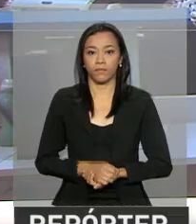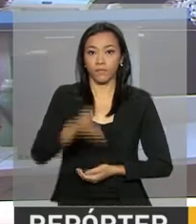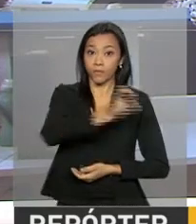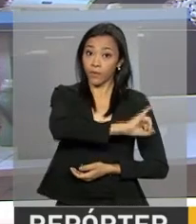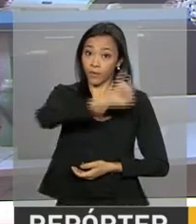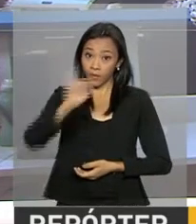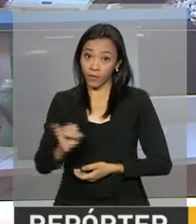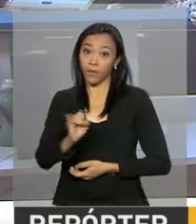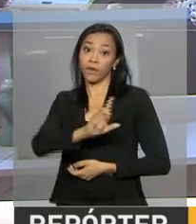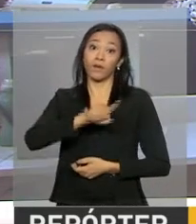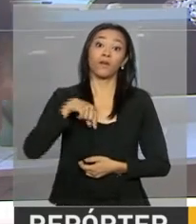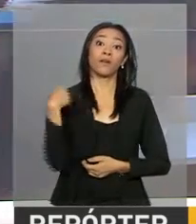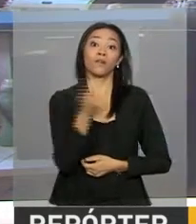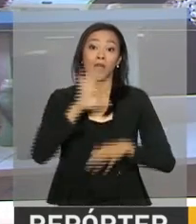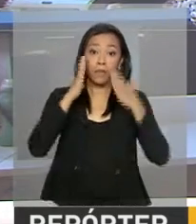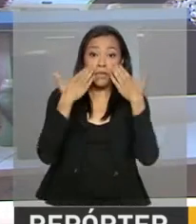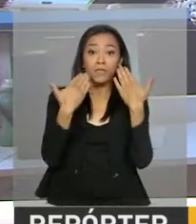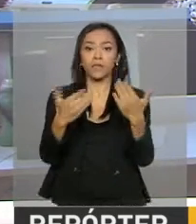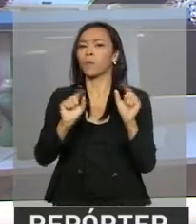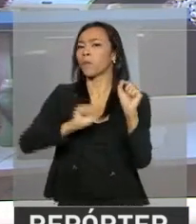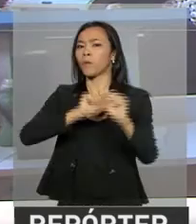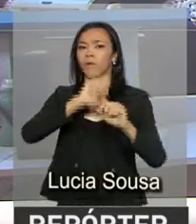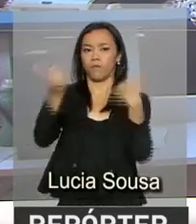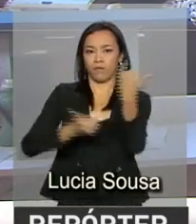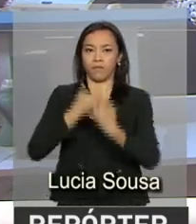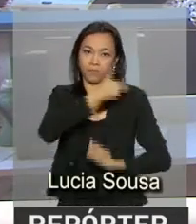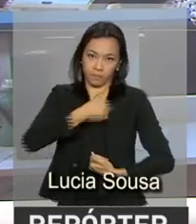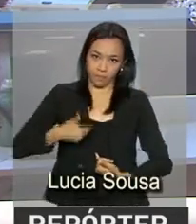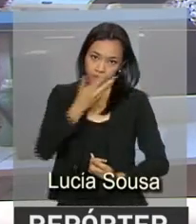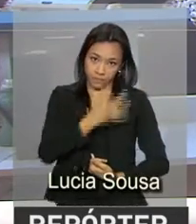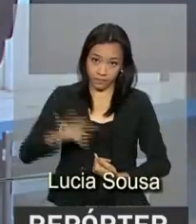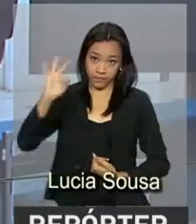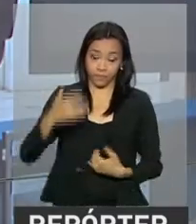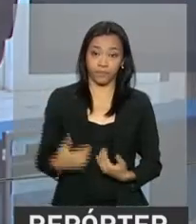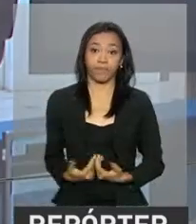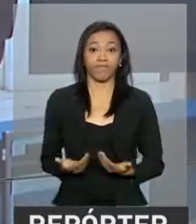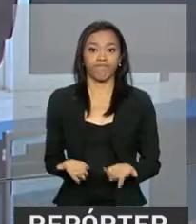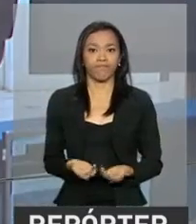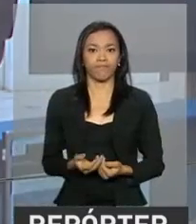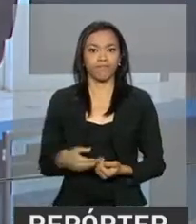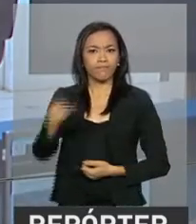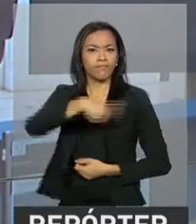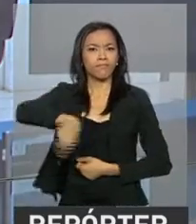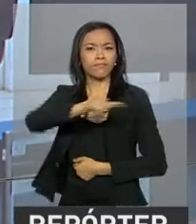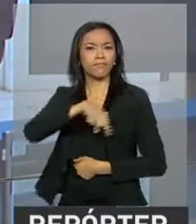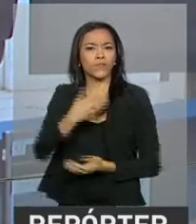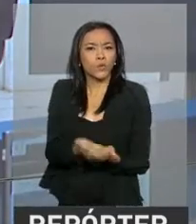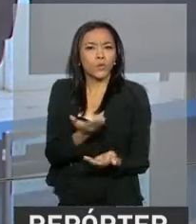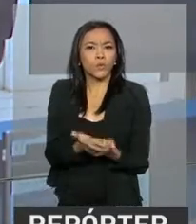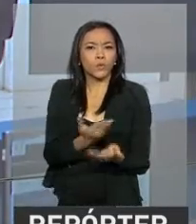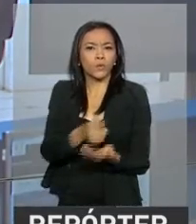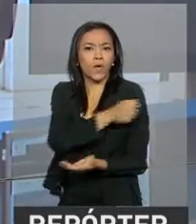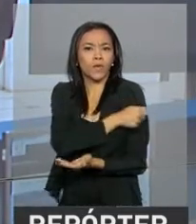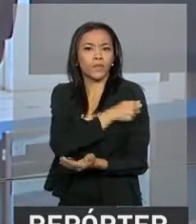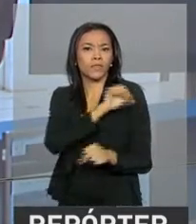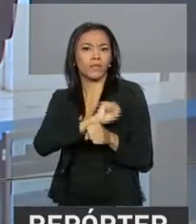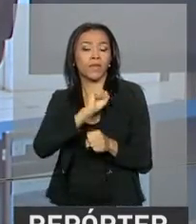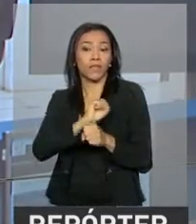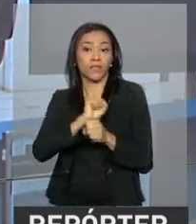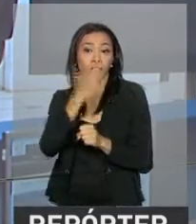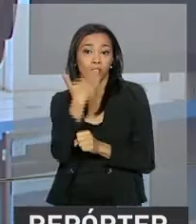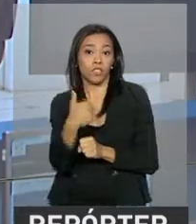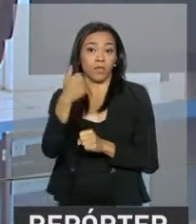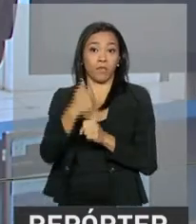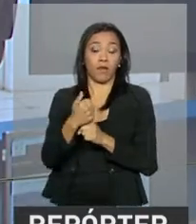Olá, o repórter NBR está no ar com as informações do governo federal. Estudantes que estão na lista de espera do FIES, o Fundo